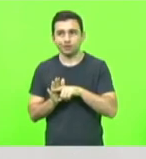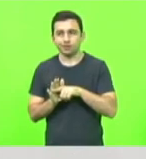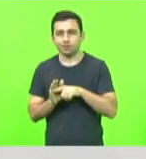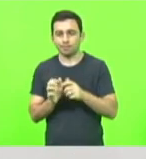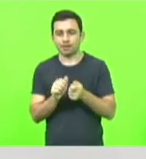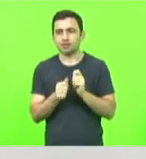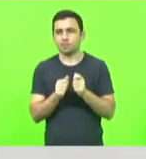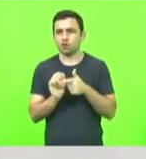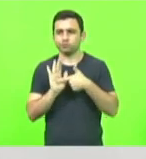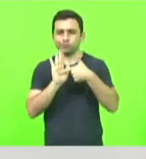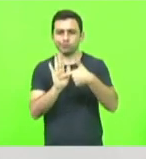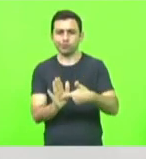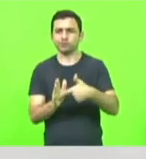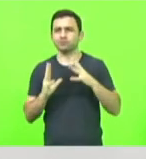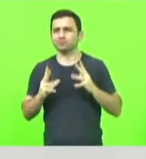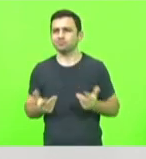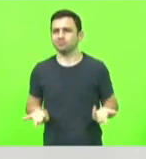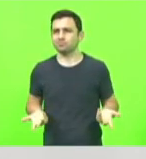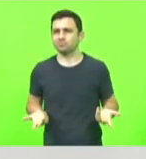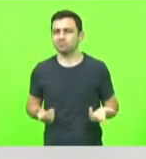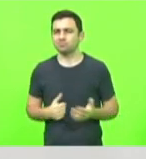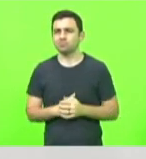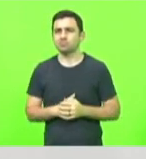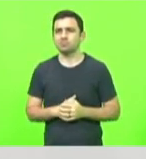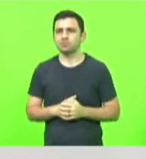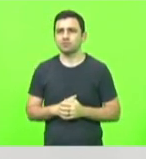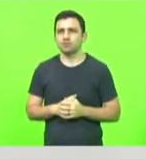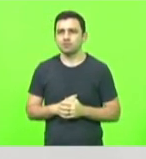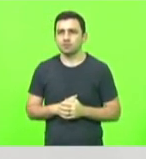sanitário. Claro,